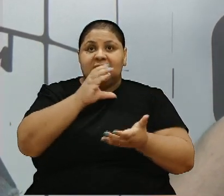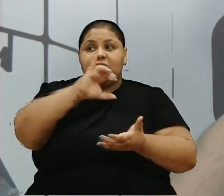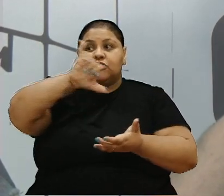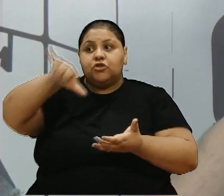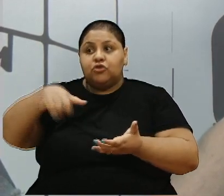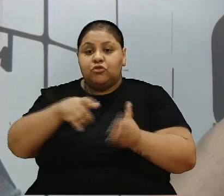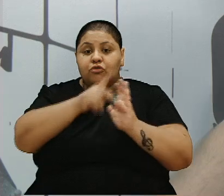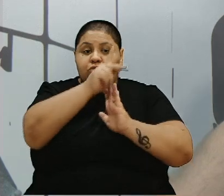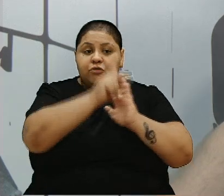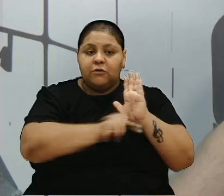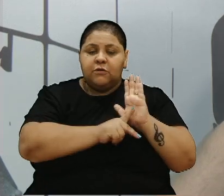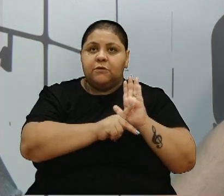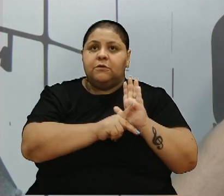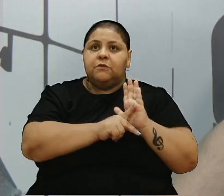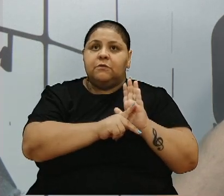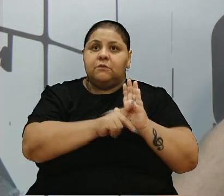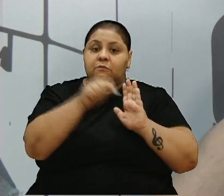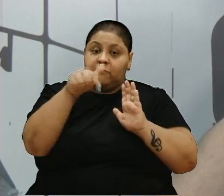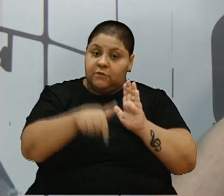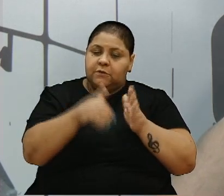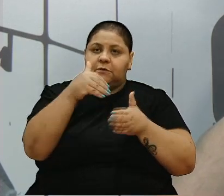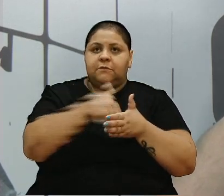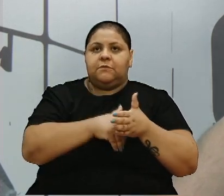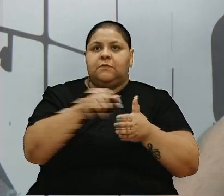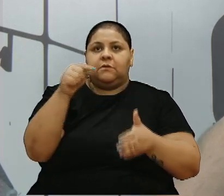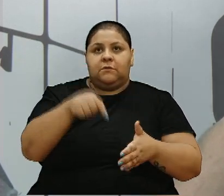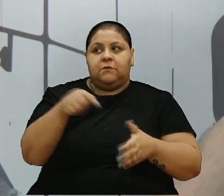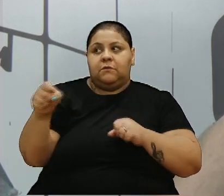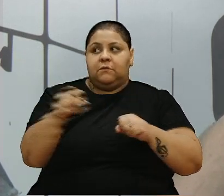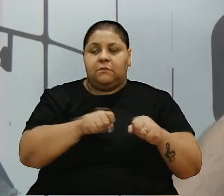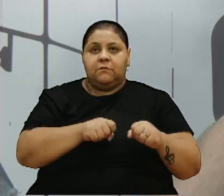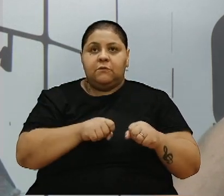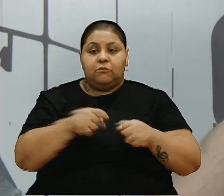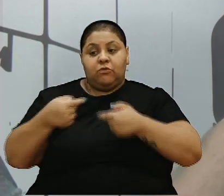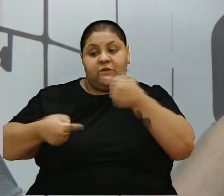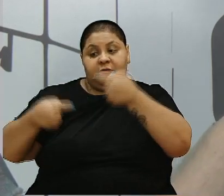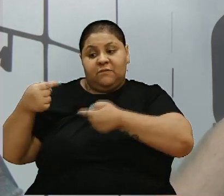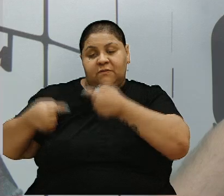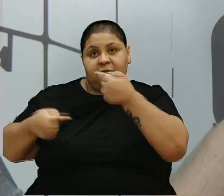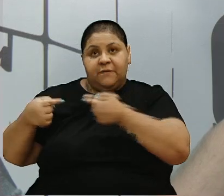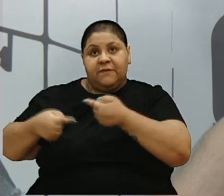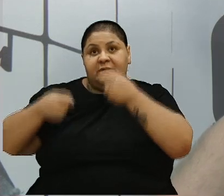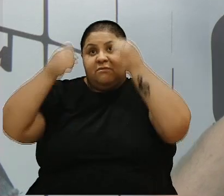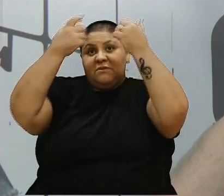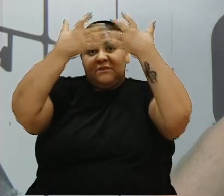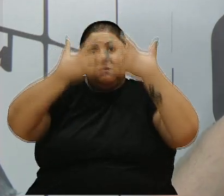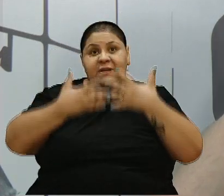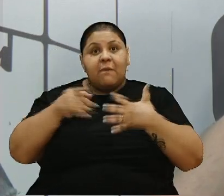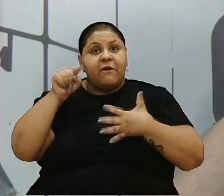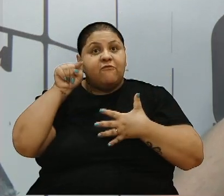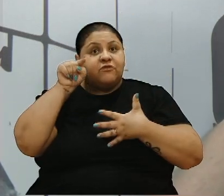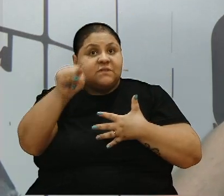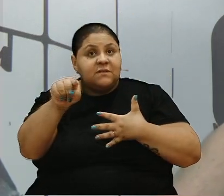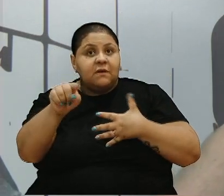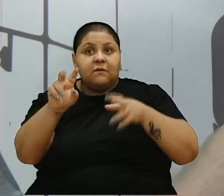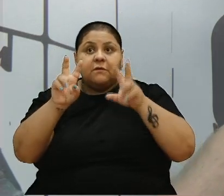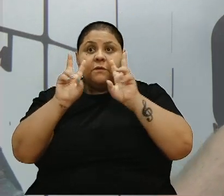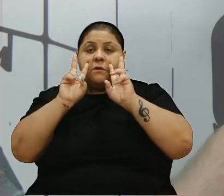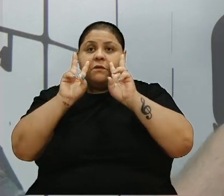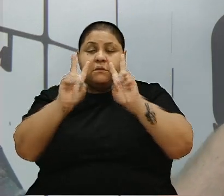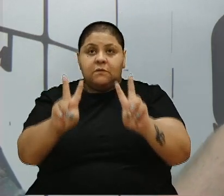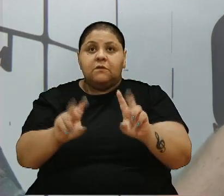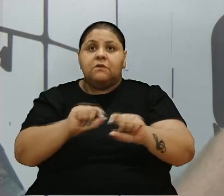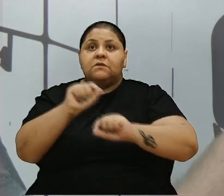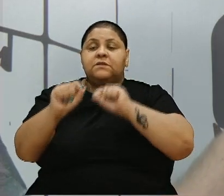que esse projeto venha a plenário. Aqui nós poderemos discutir e expor para você que está nos assistindo quais